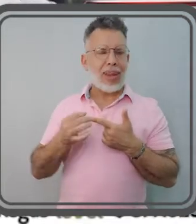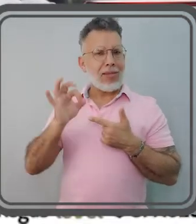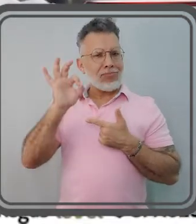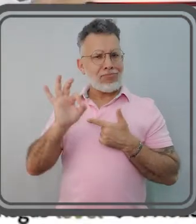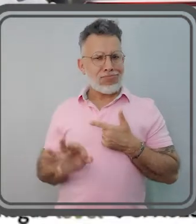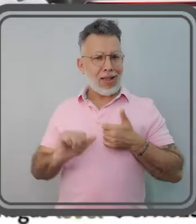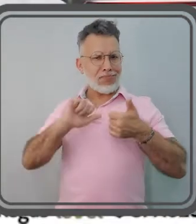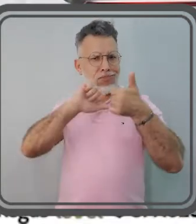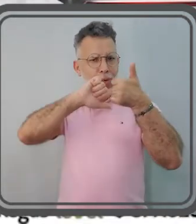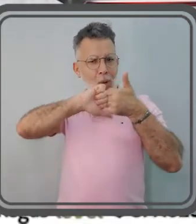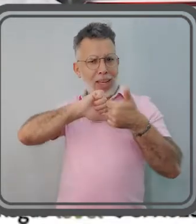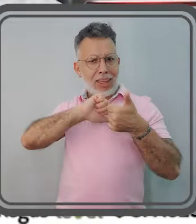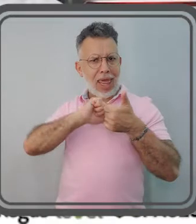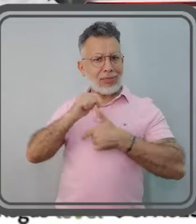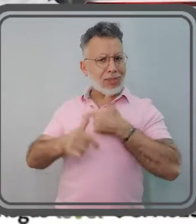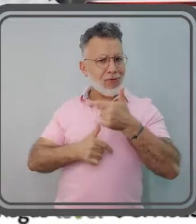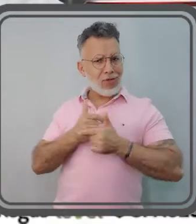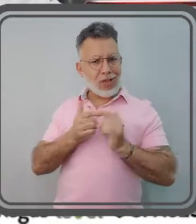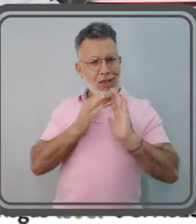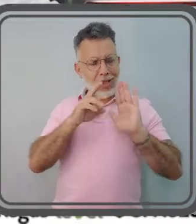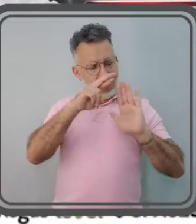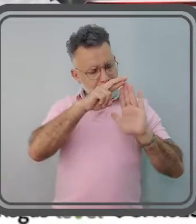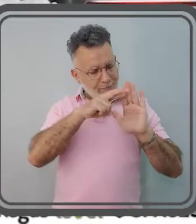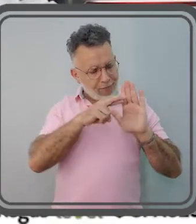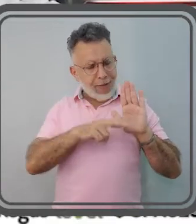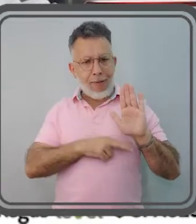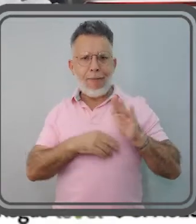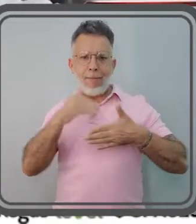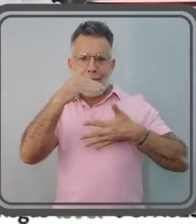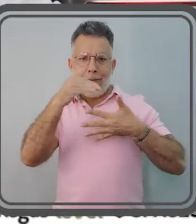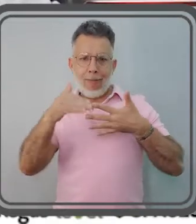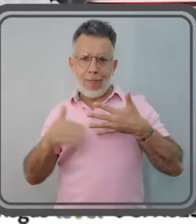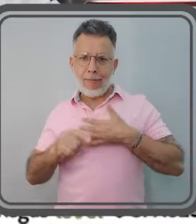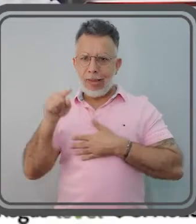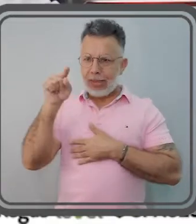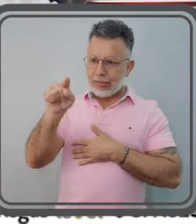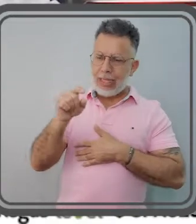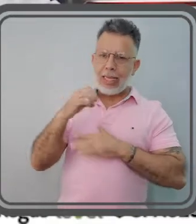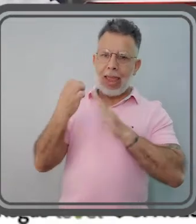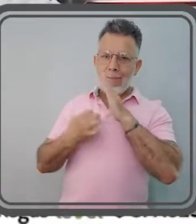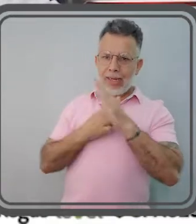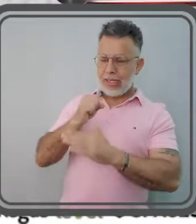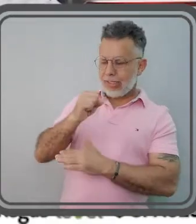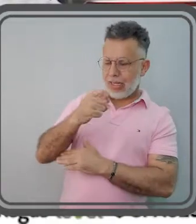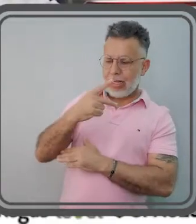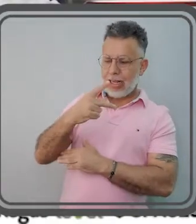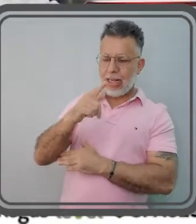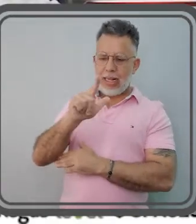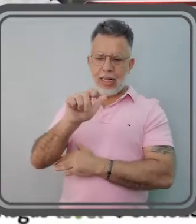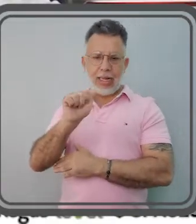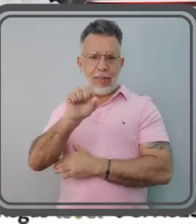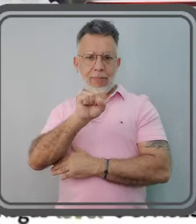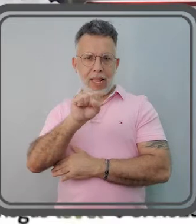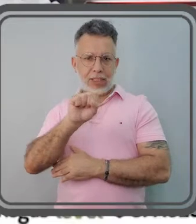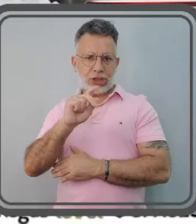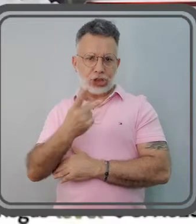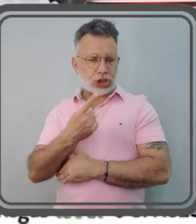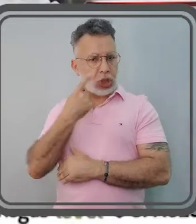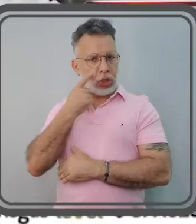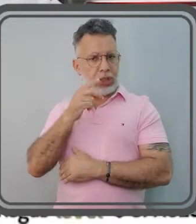exige, né? Quais as ferramentas que você utiliza para garantir esses padrões?